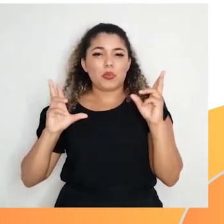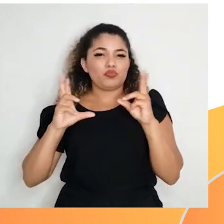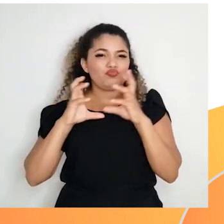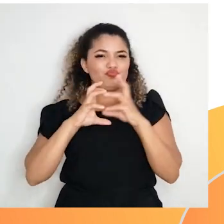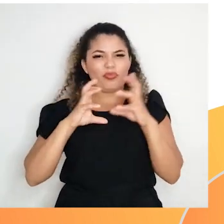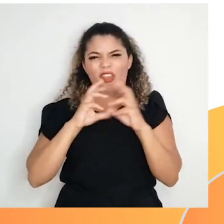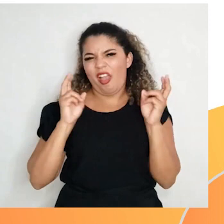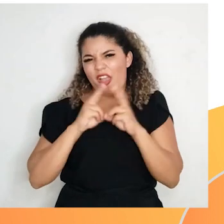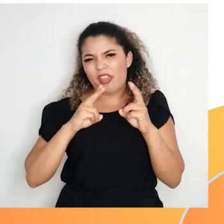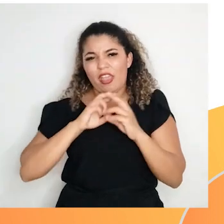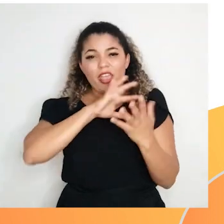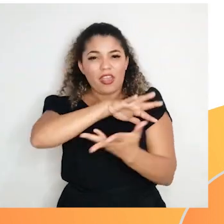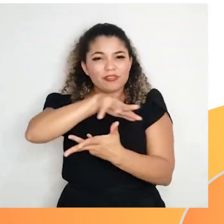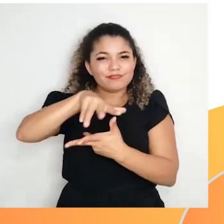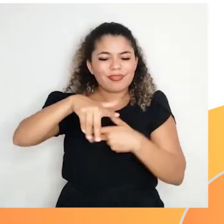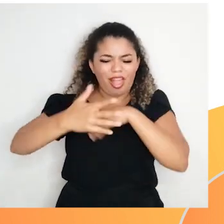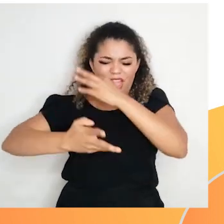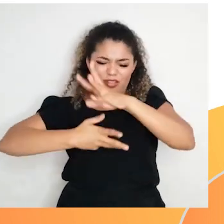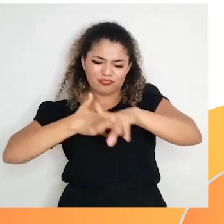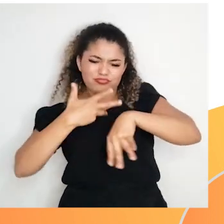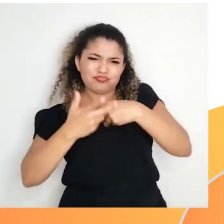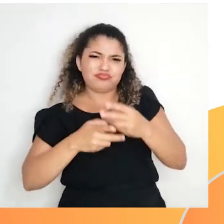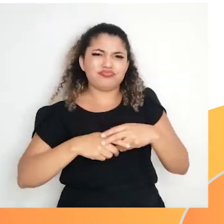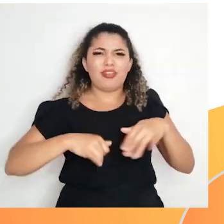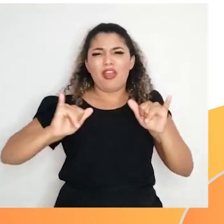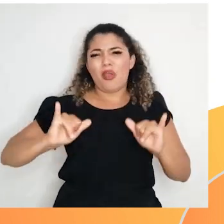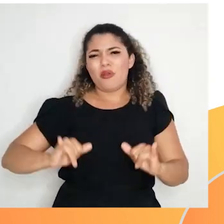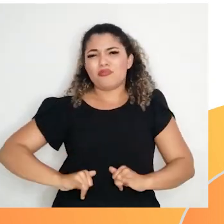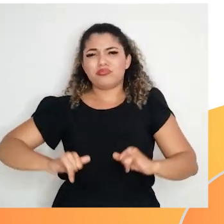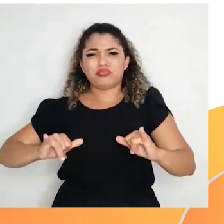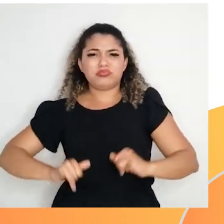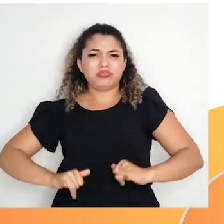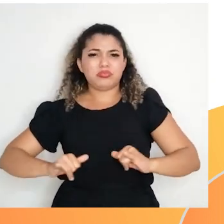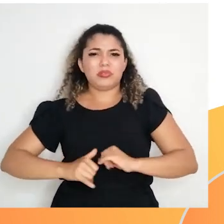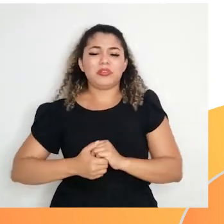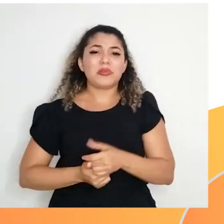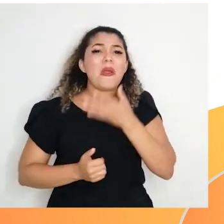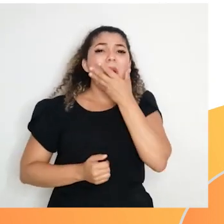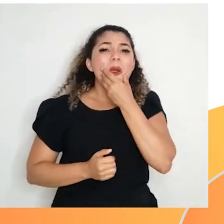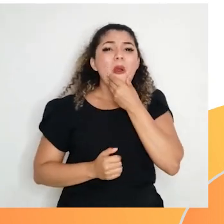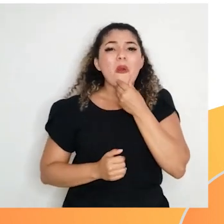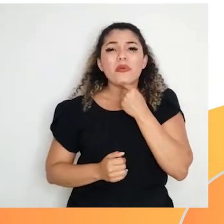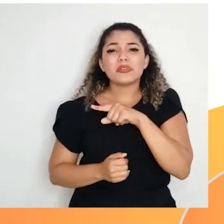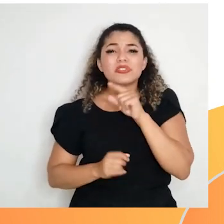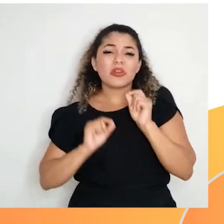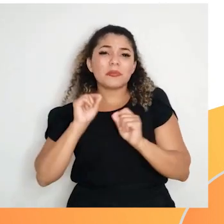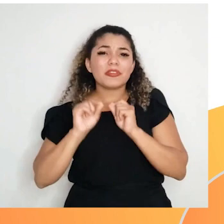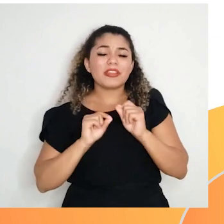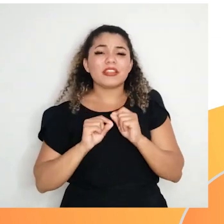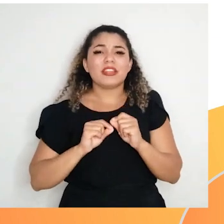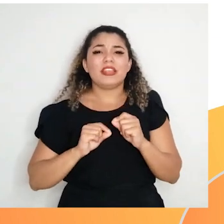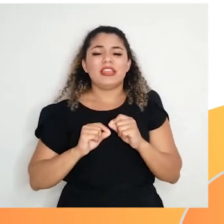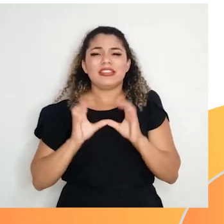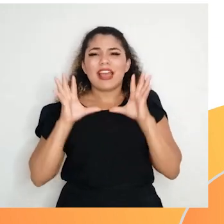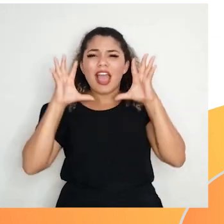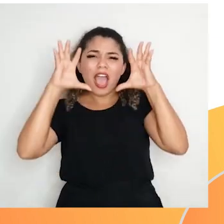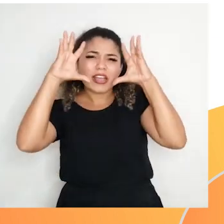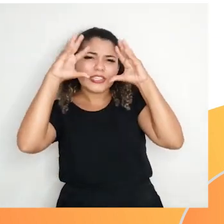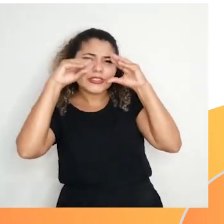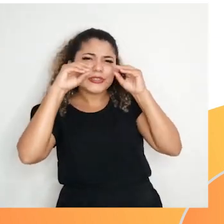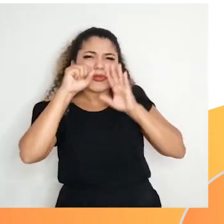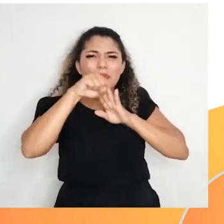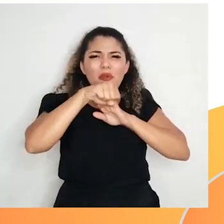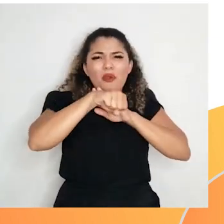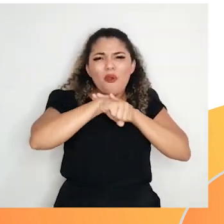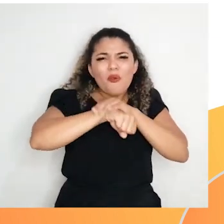Guerra Mundial, a todo o caos, a todo o sofrimento. Os homens, eles estão o quê? Ao